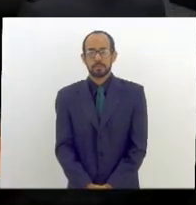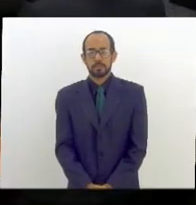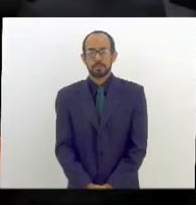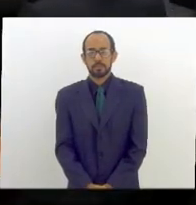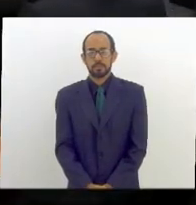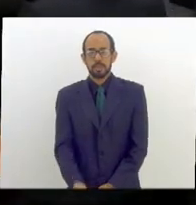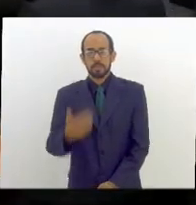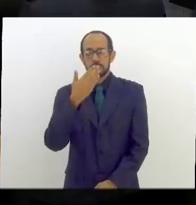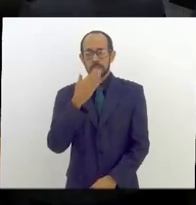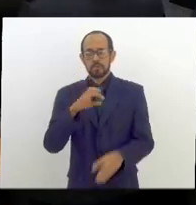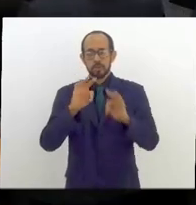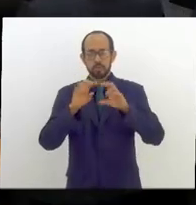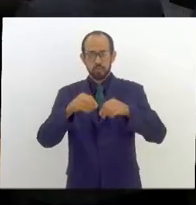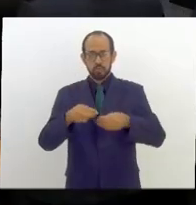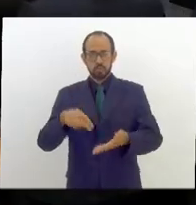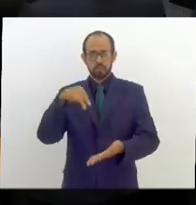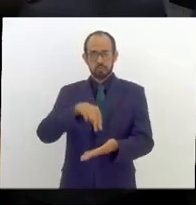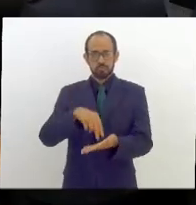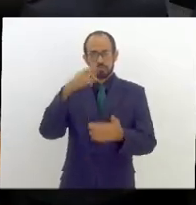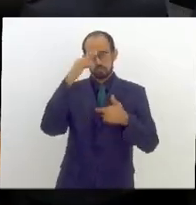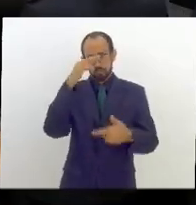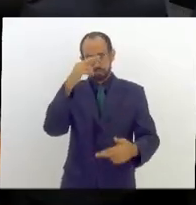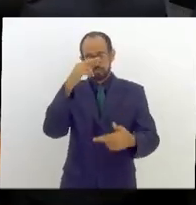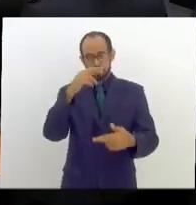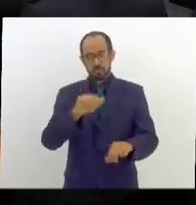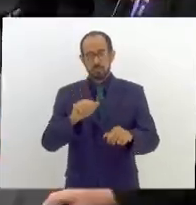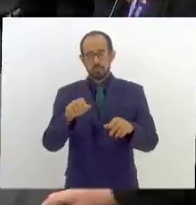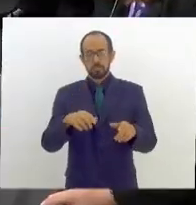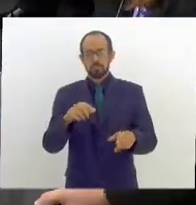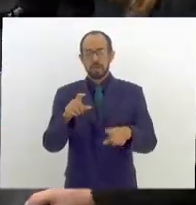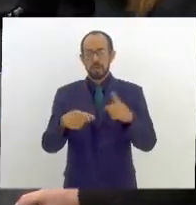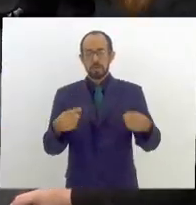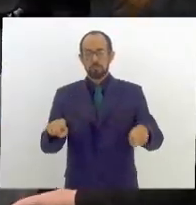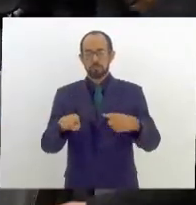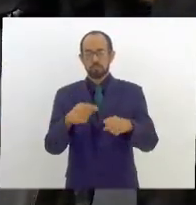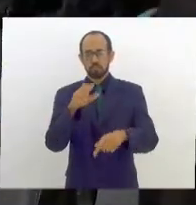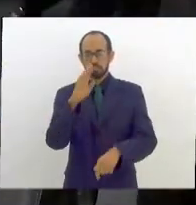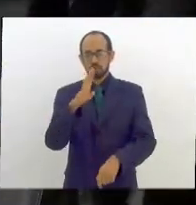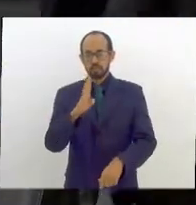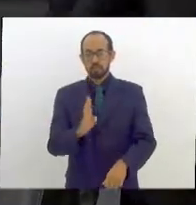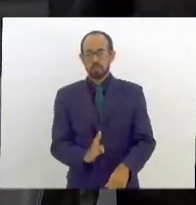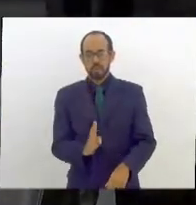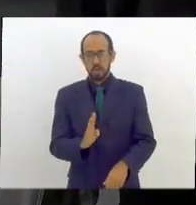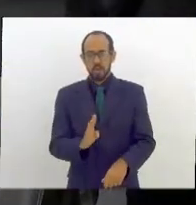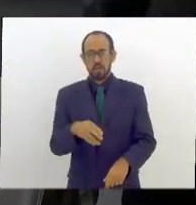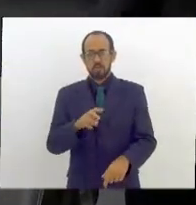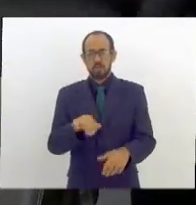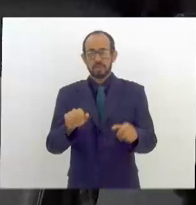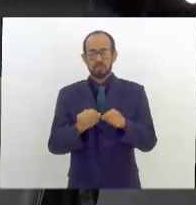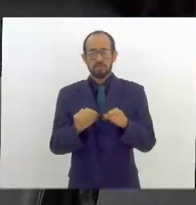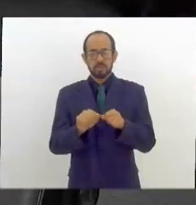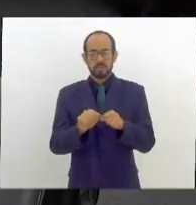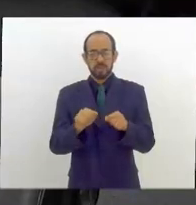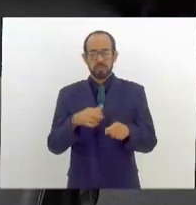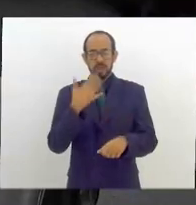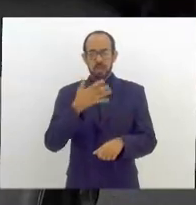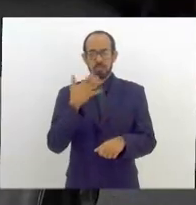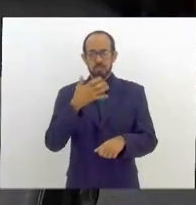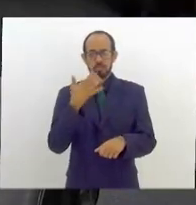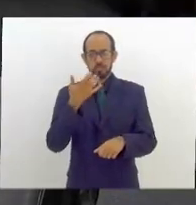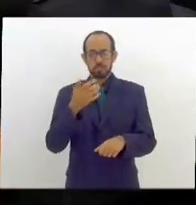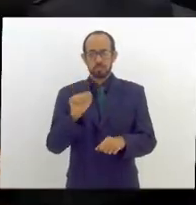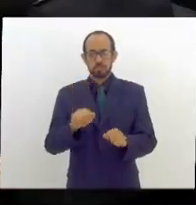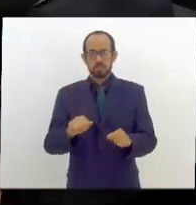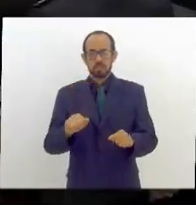Peço a todos que se coloquem em posição de respeito para ouvirmos o hino nacional, que será executado pela banda da Base Aérea do Galeão, sob a regência do